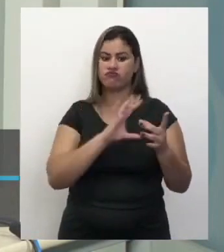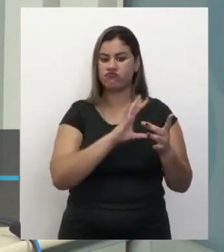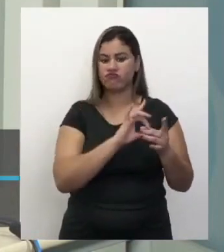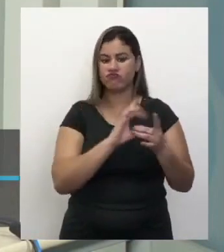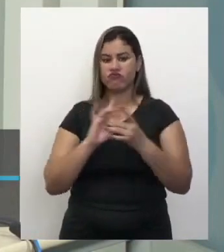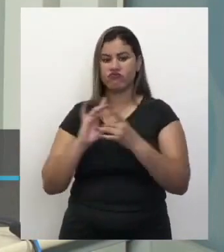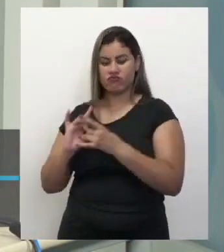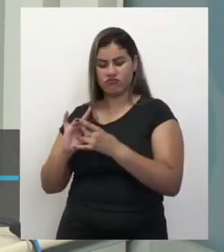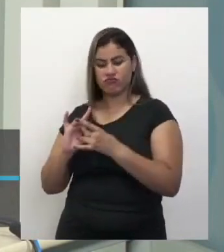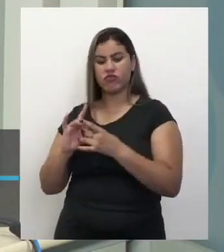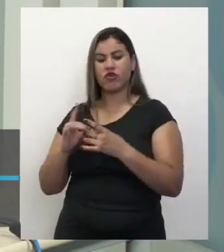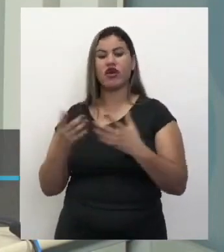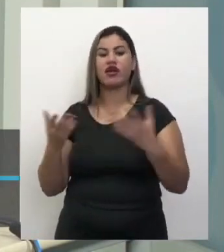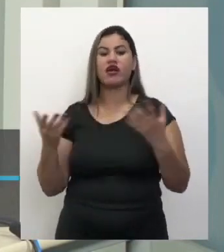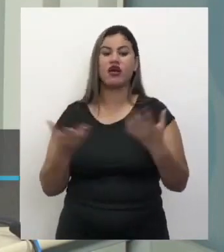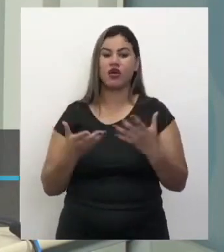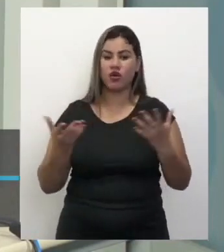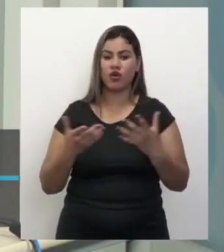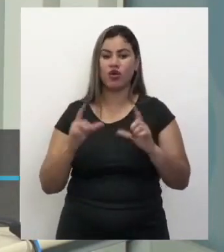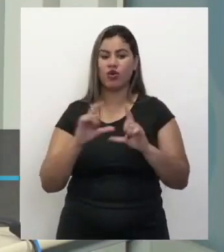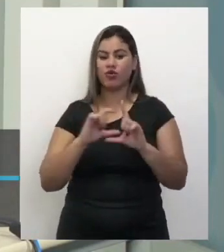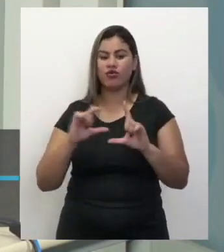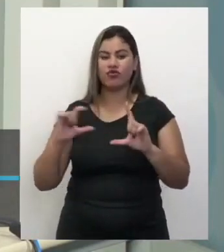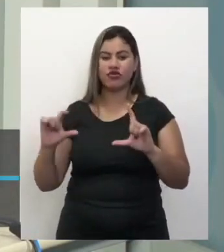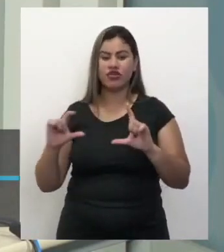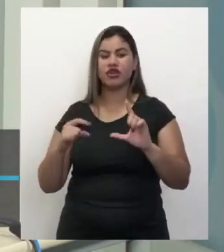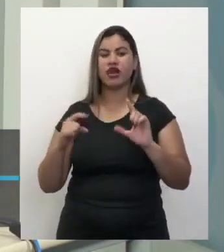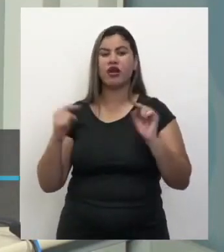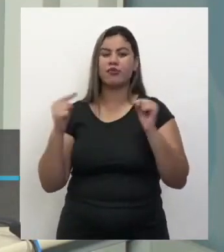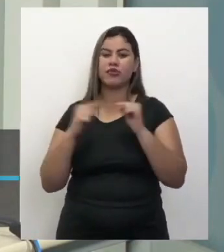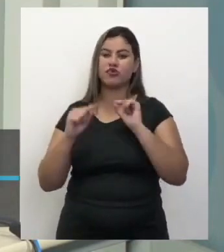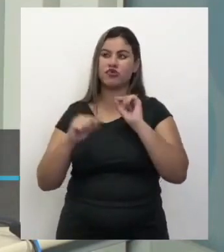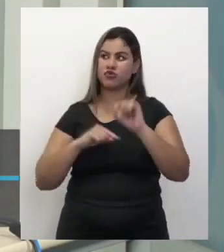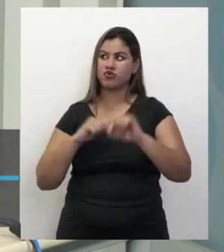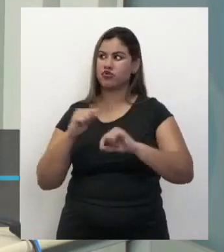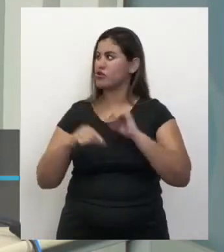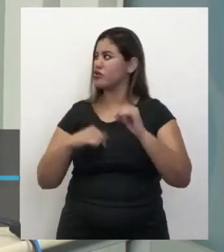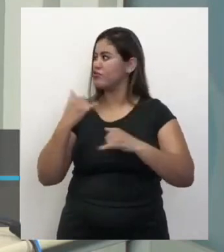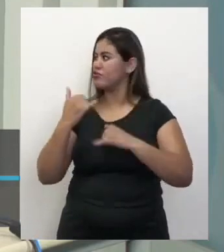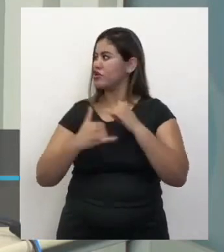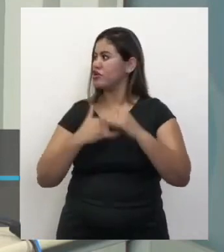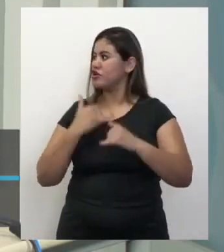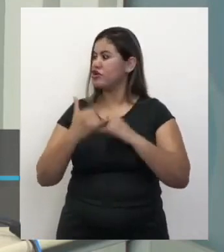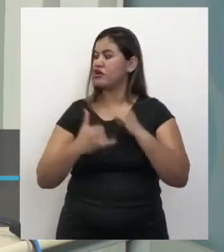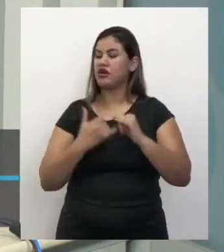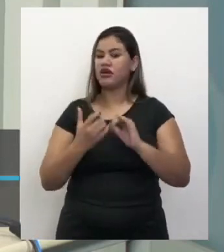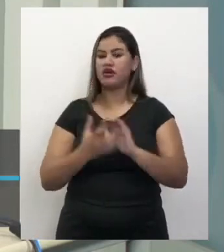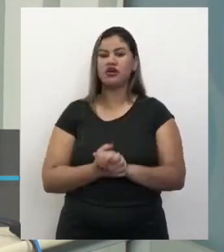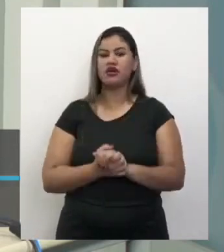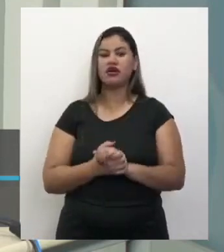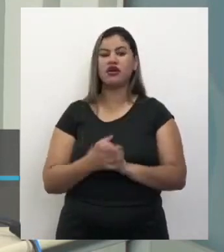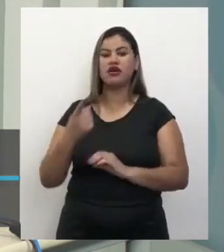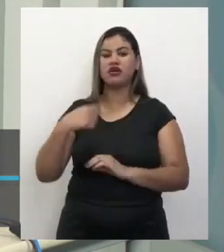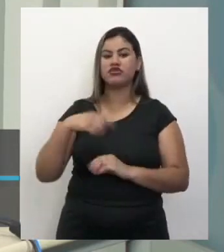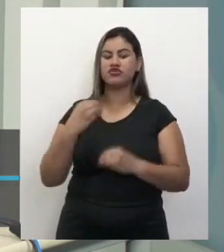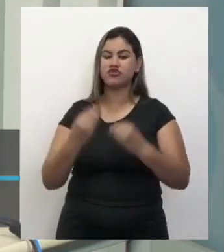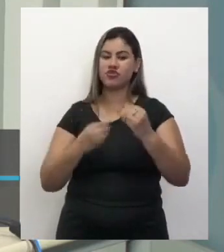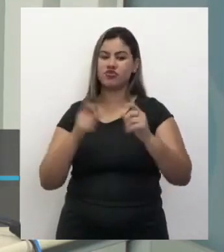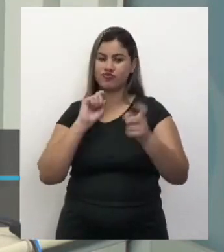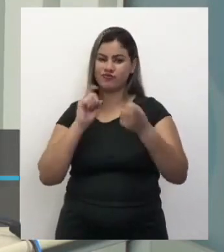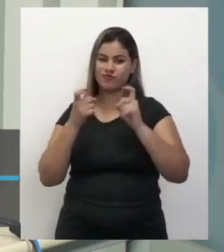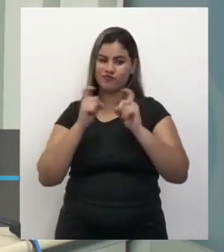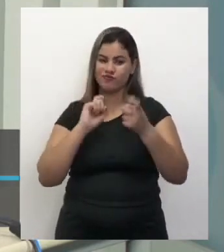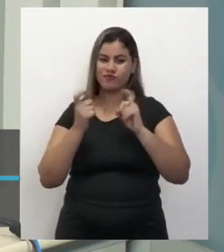ali que liga, e agora nessa tirinha é bem mesmo para fazer essa brincadeira, né? Normalmente nós estávamos em reuniões,